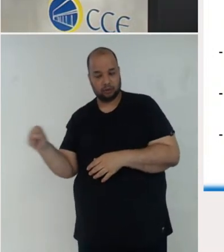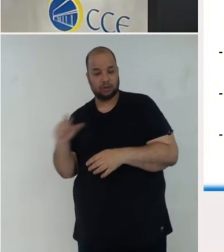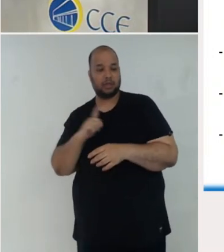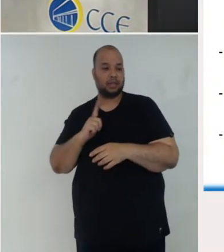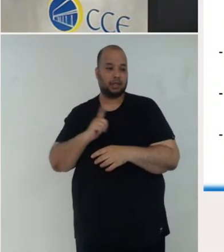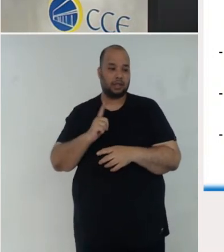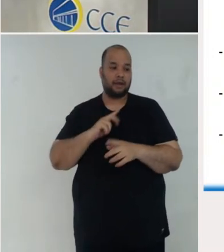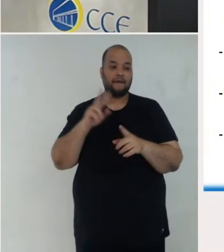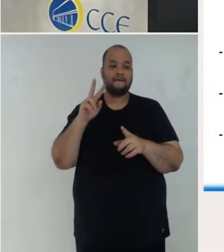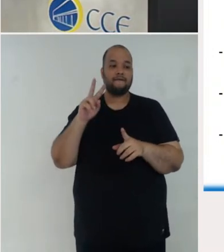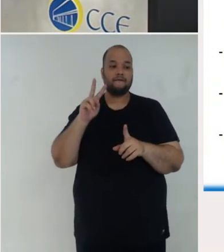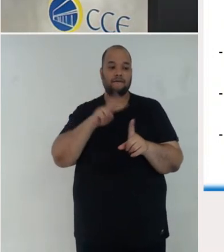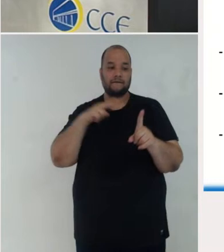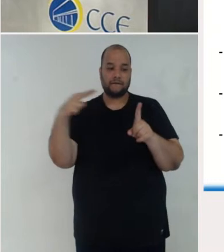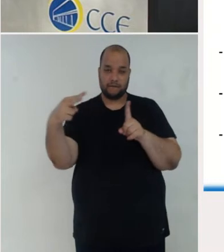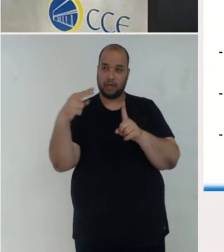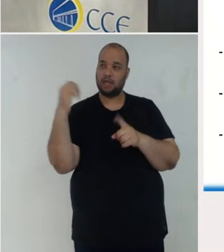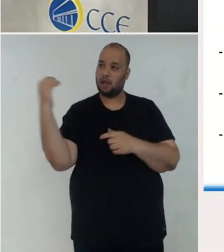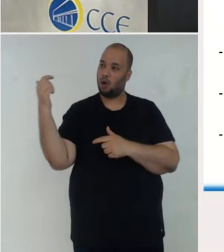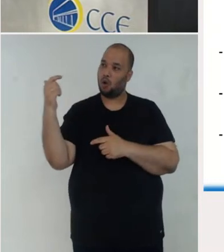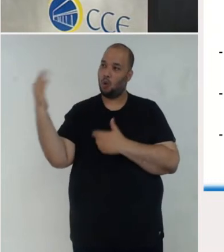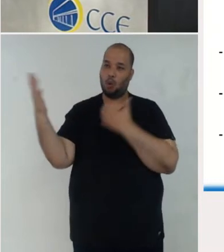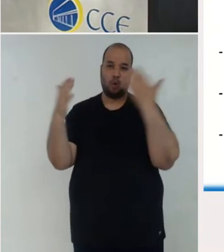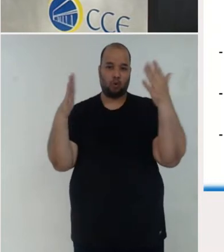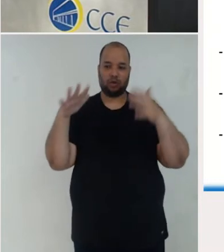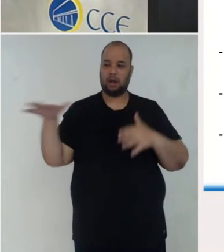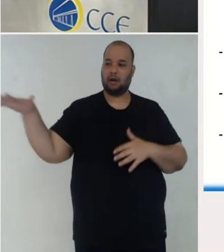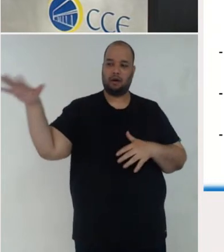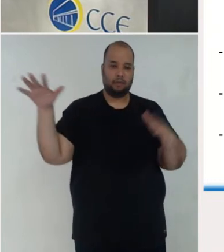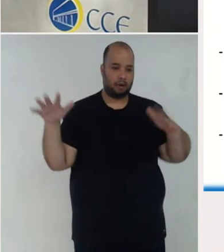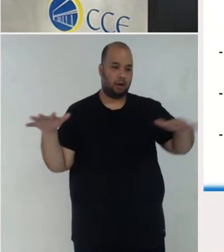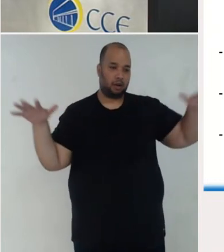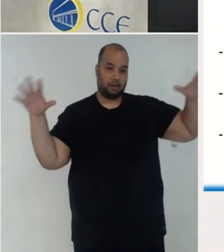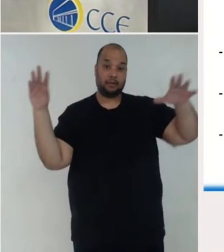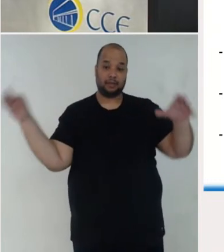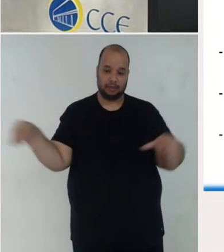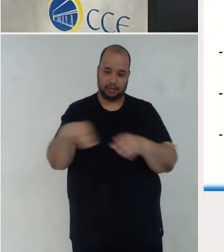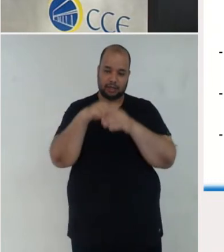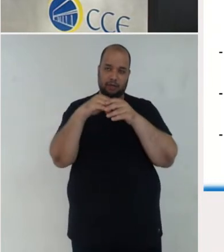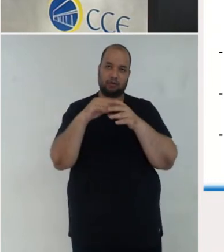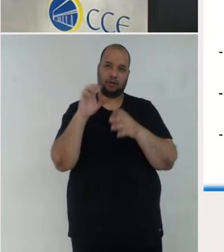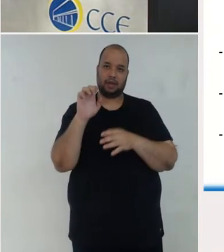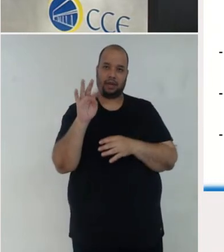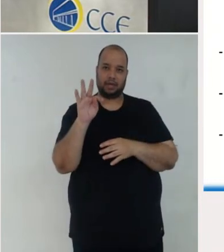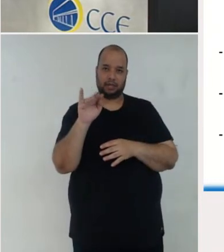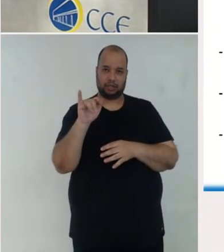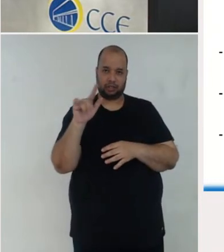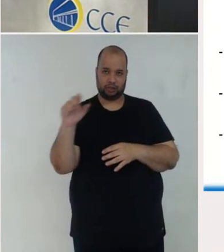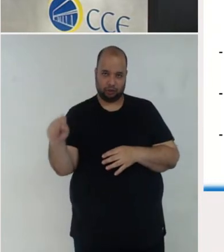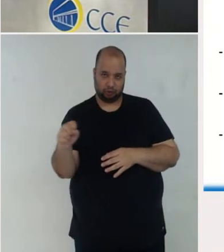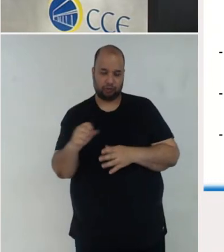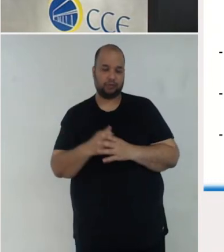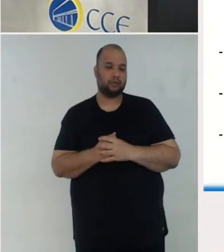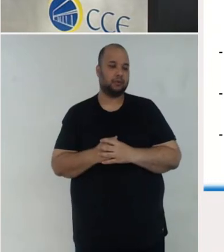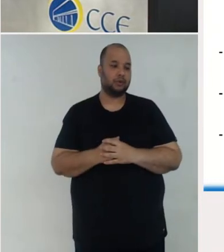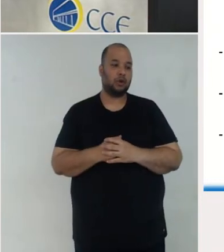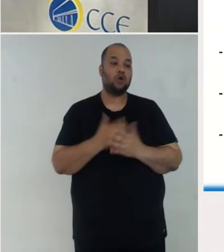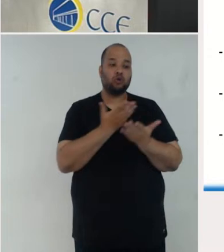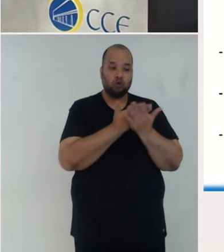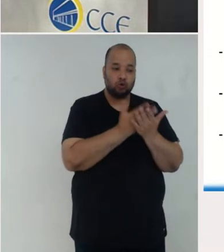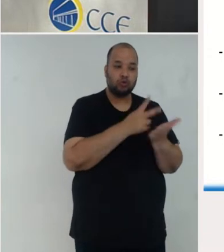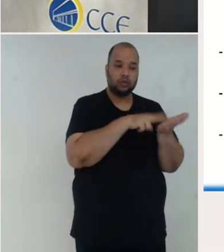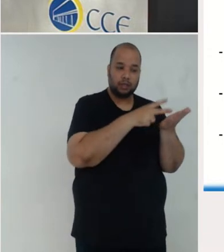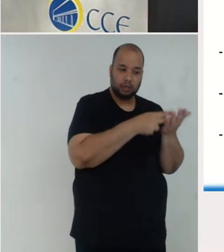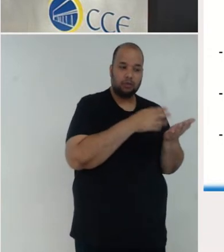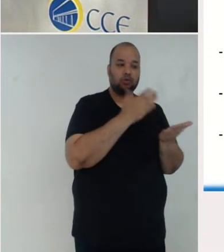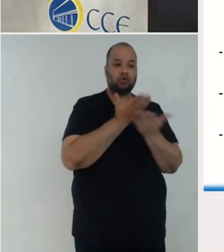trazem visibilidade para outros campos nos estudos da interpretação e nos estudos da tradução. A gente vê isso nos